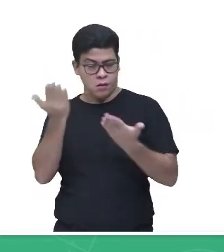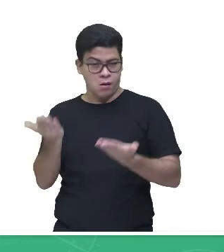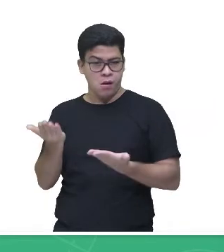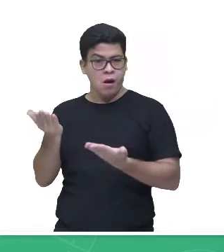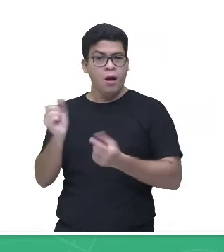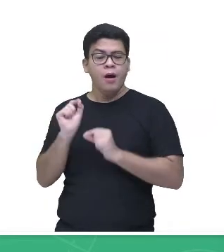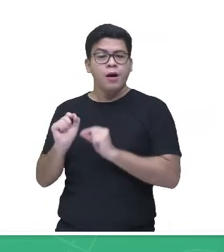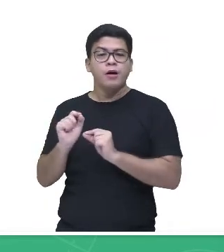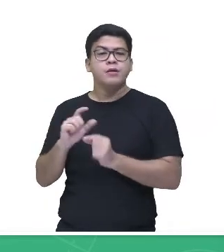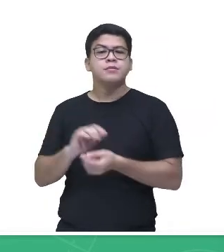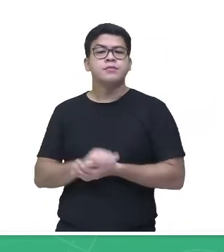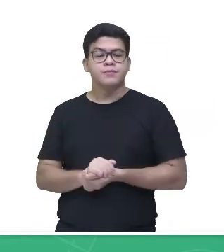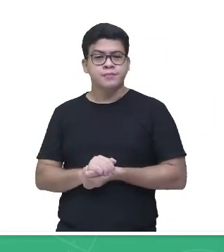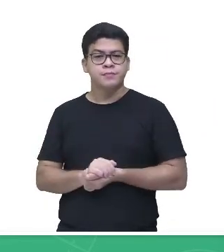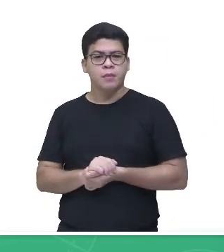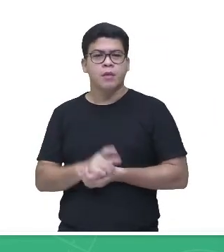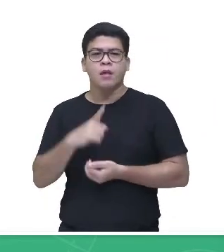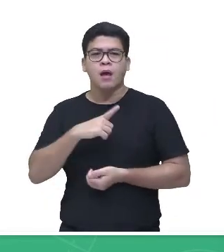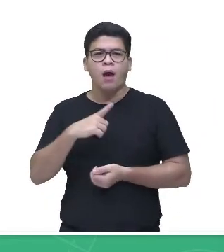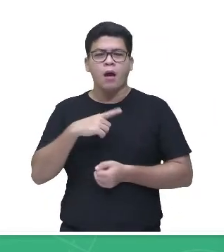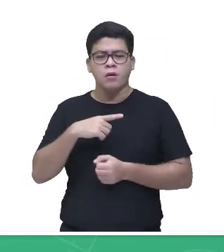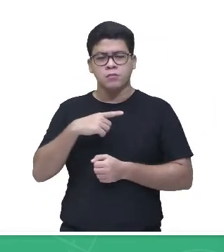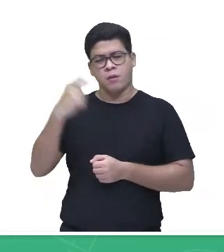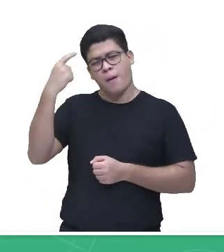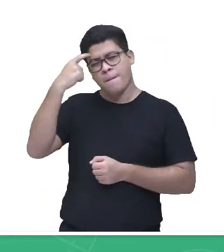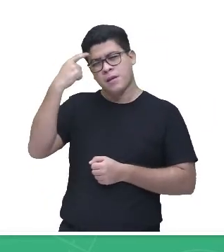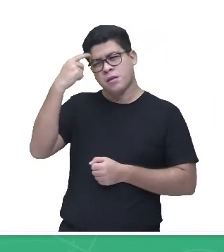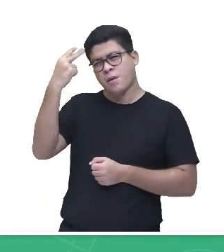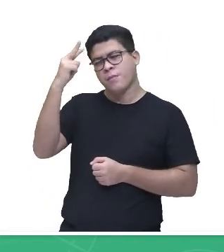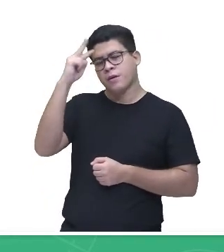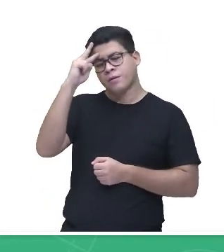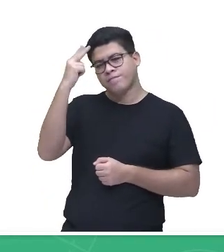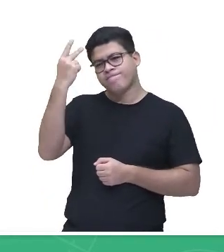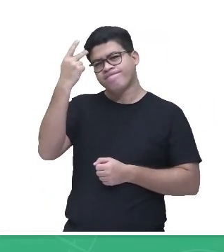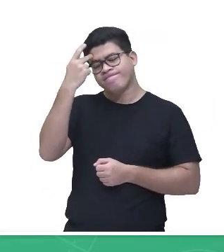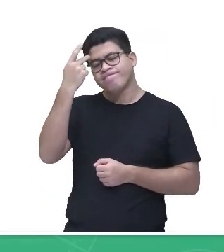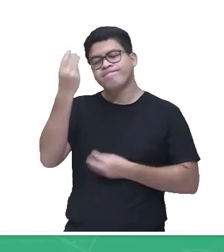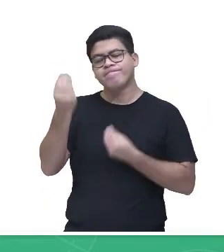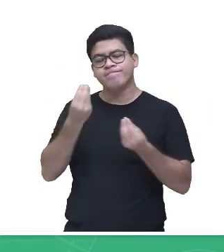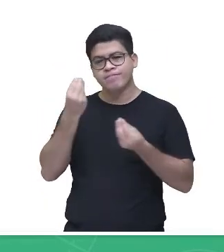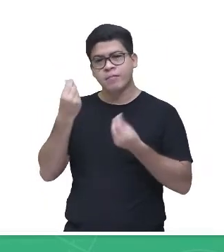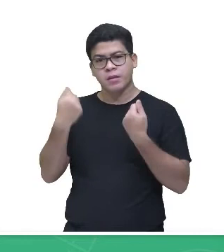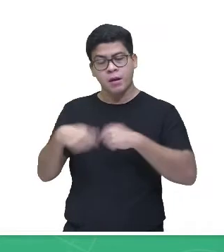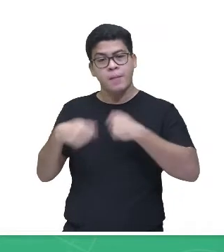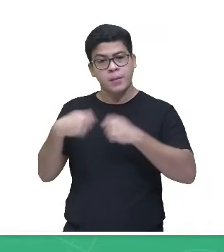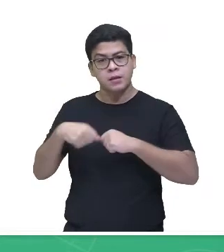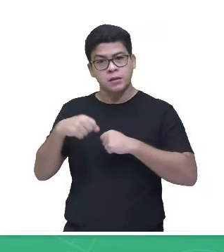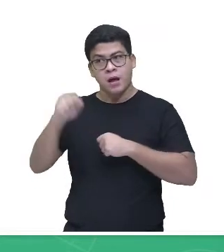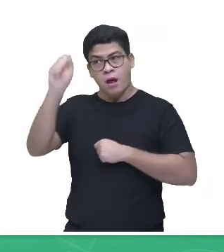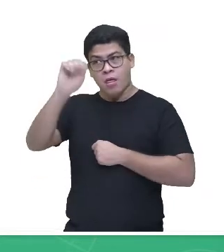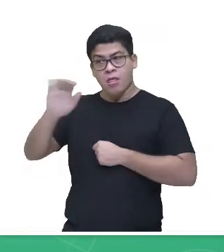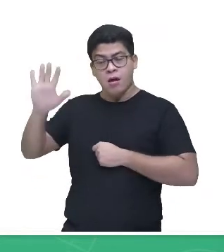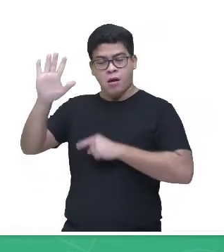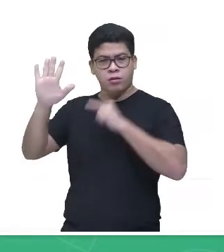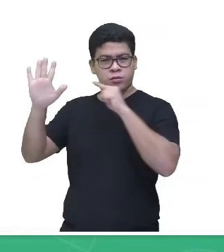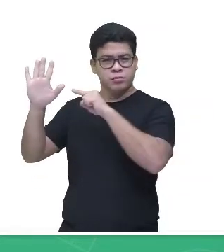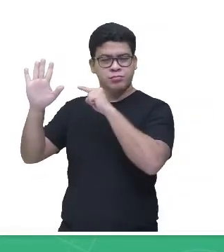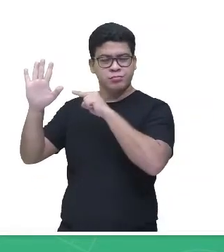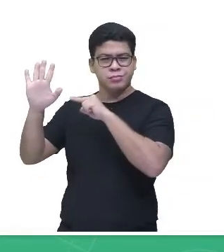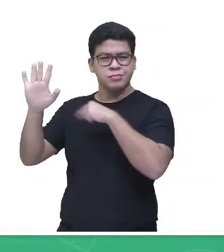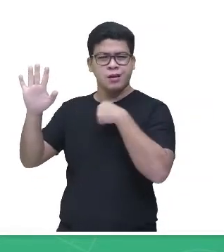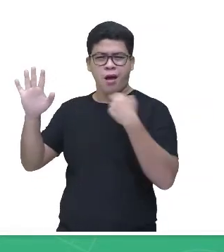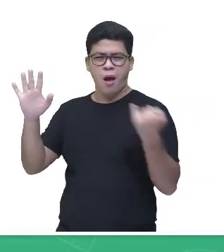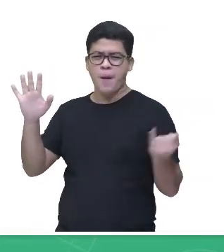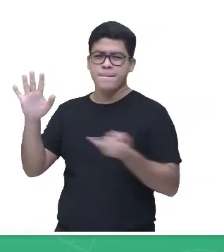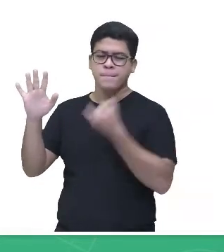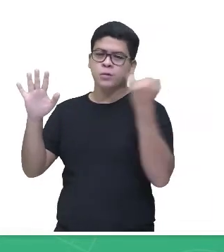de pensamento, elas vão ser fundamentais para essa mudança no panorama político da Europa. Então, esses teóricos são muito importantes